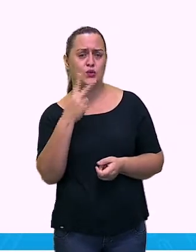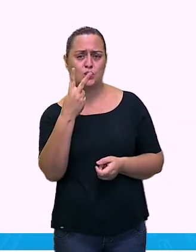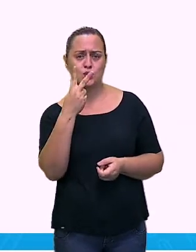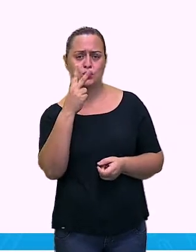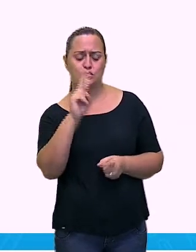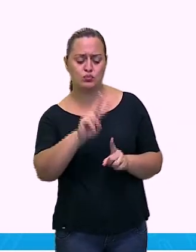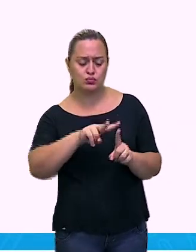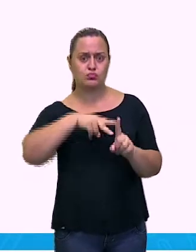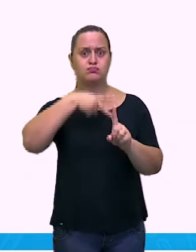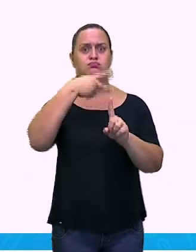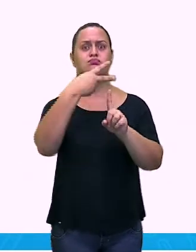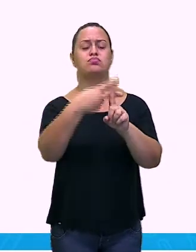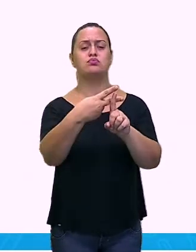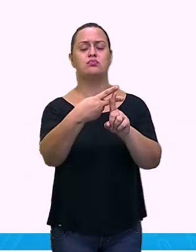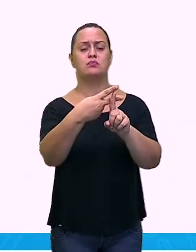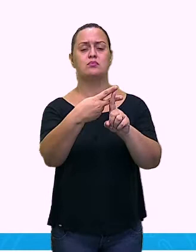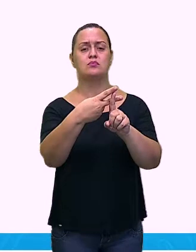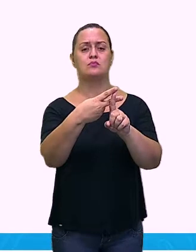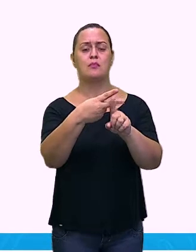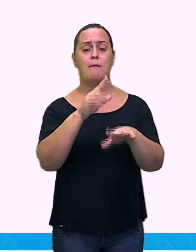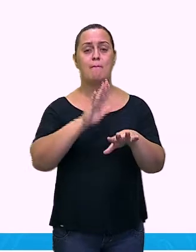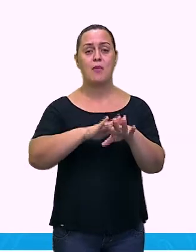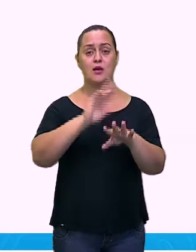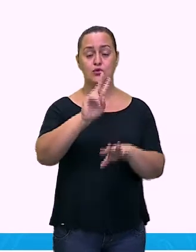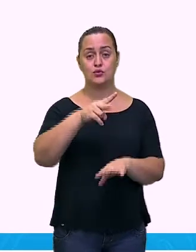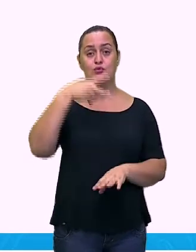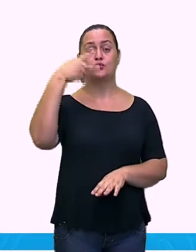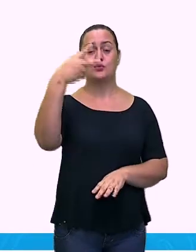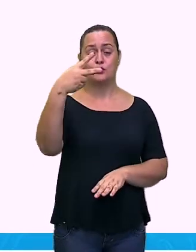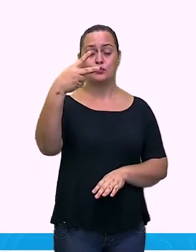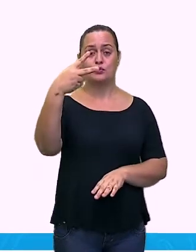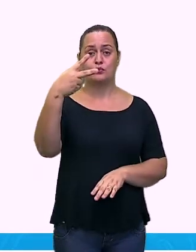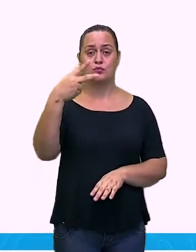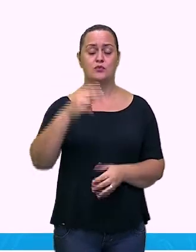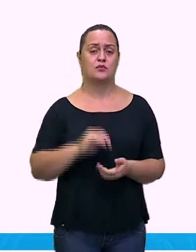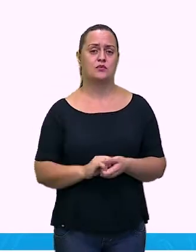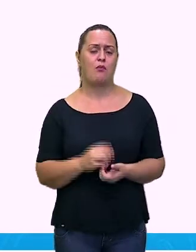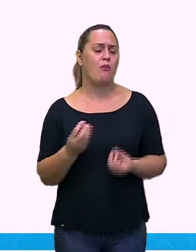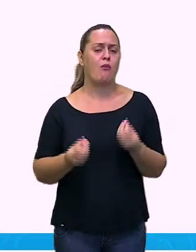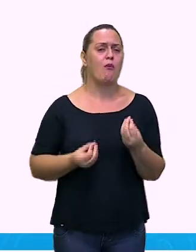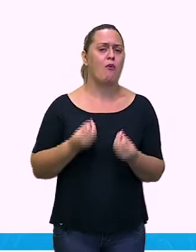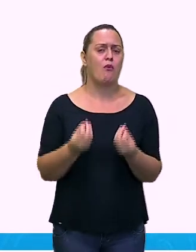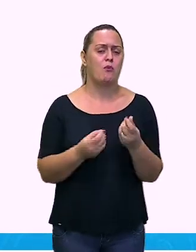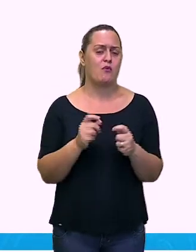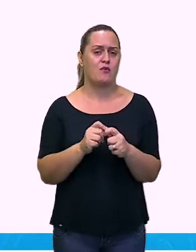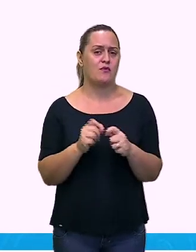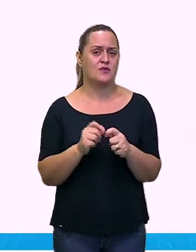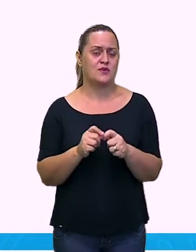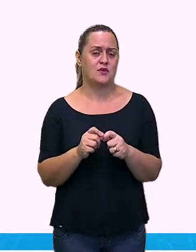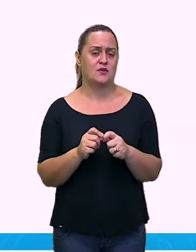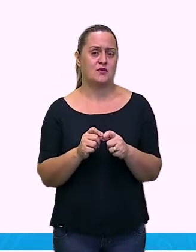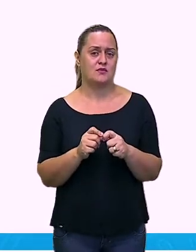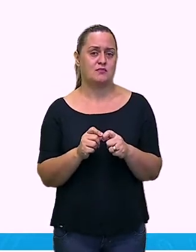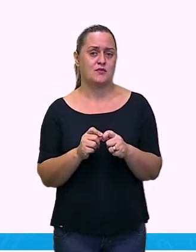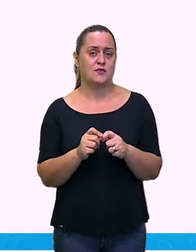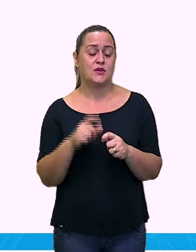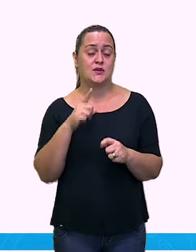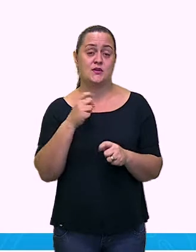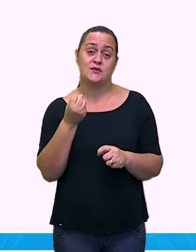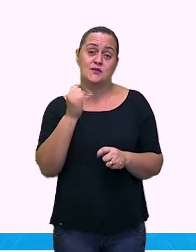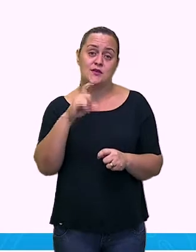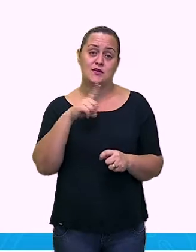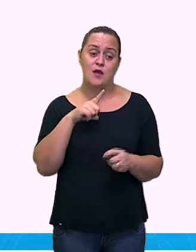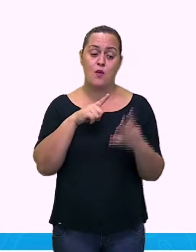se eu tenho quatro e eu vou ter o dobro como é que eu vou fazer isso eu vou ter mais